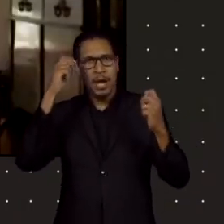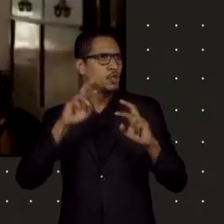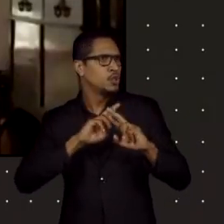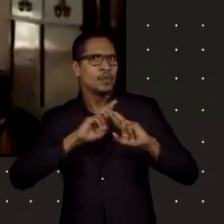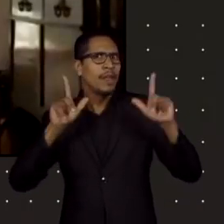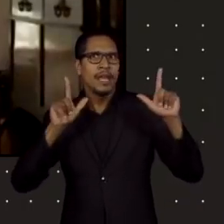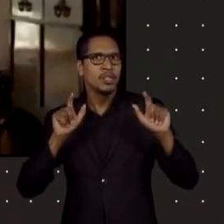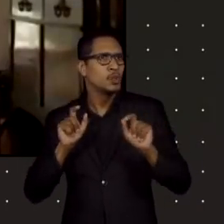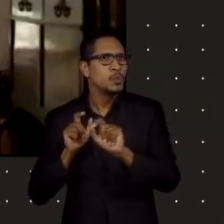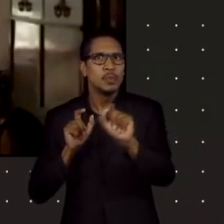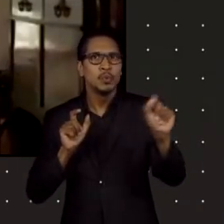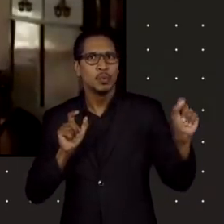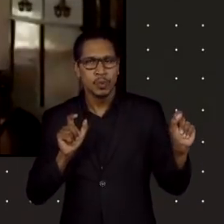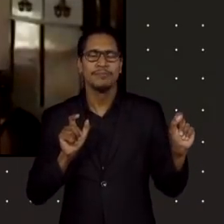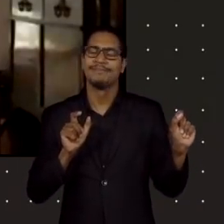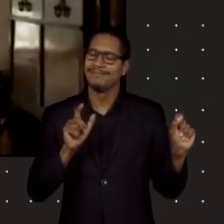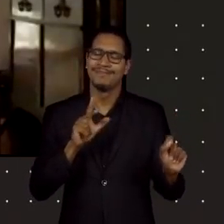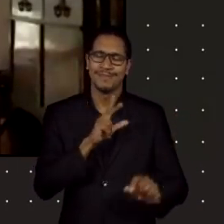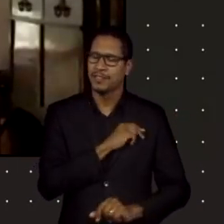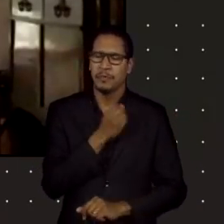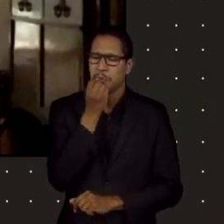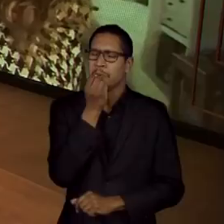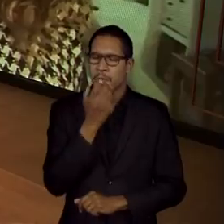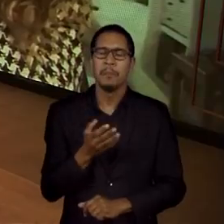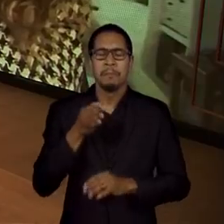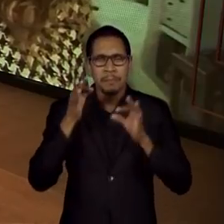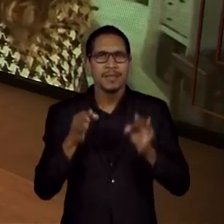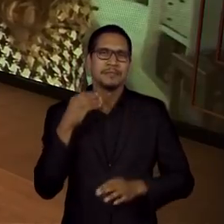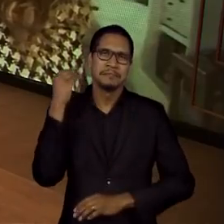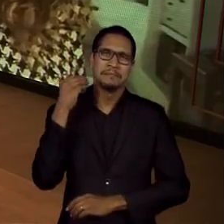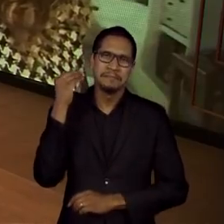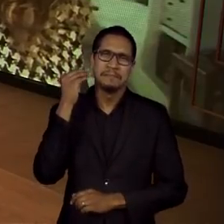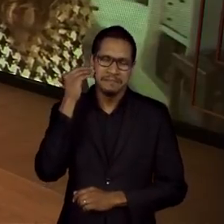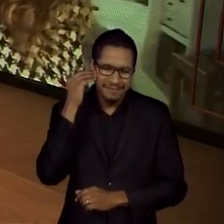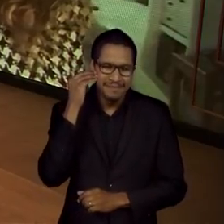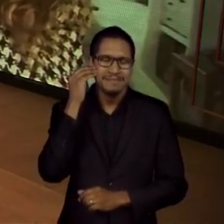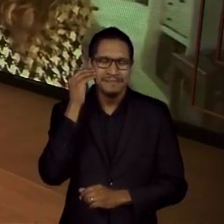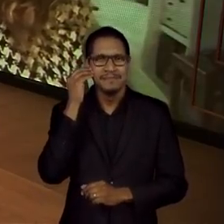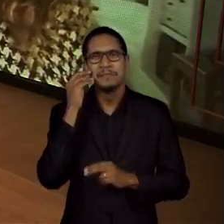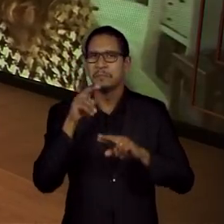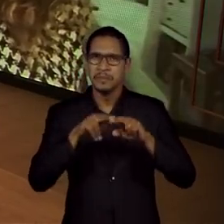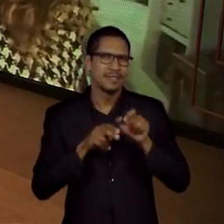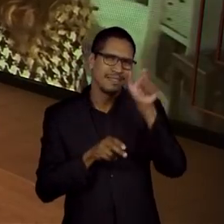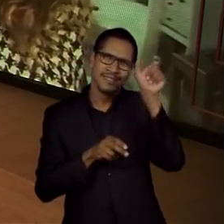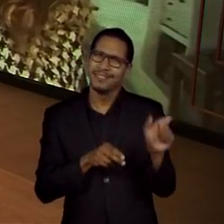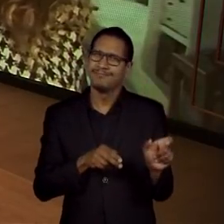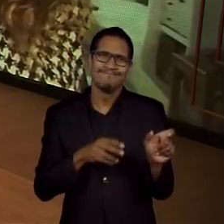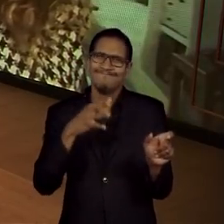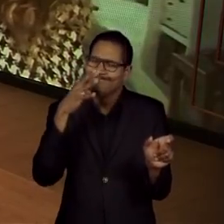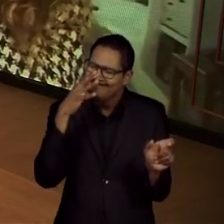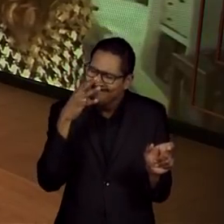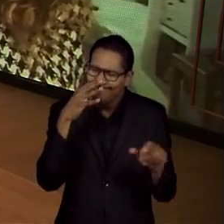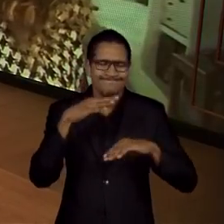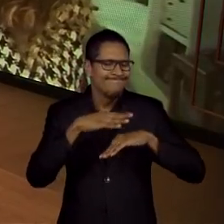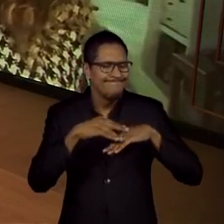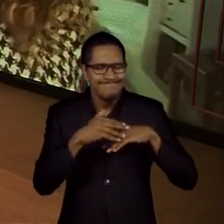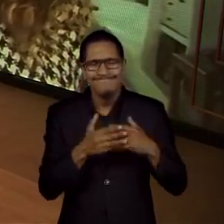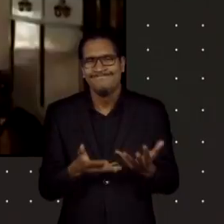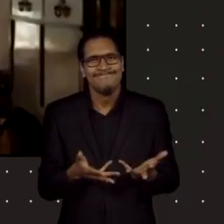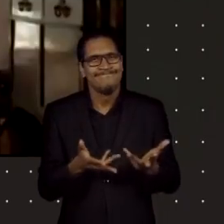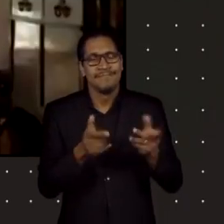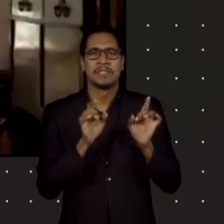fazer muitas coisas maravilhosas com o Newton. Eu tenho por ele um carinho, uma admiração